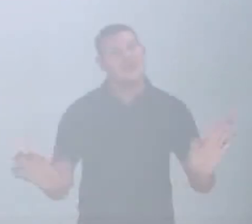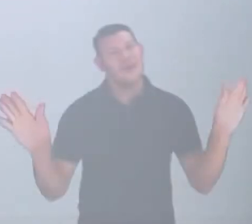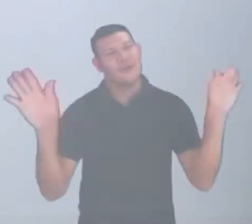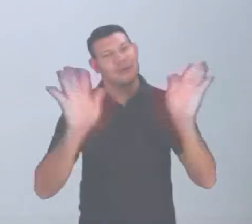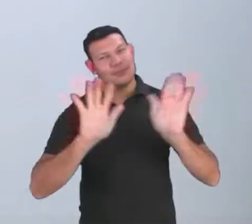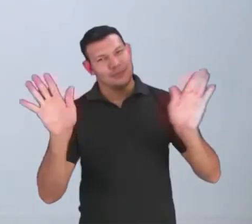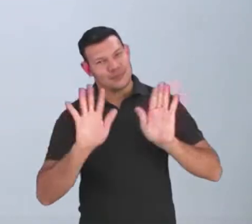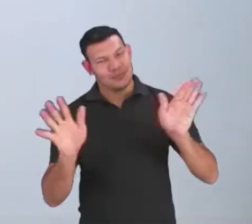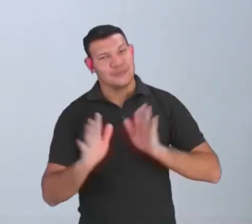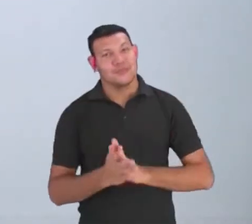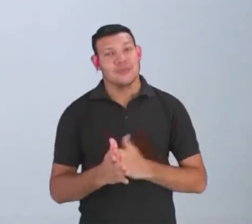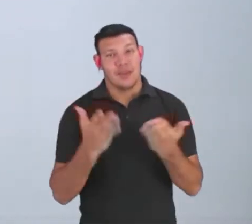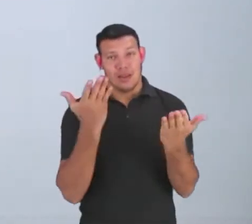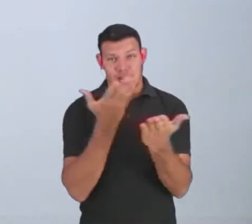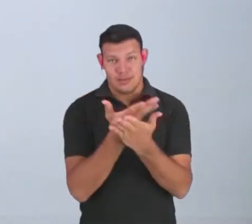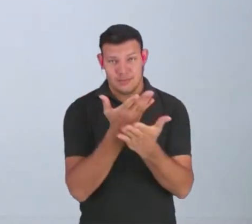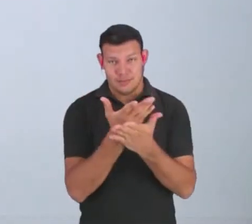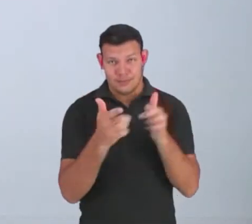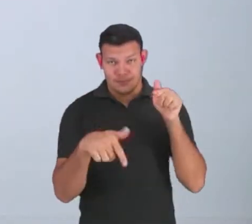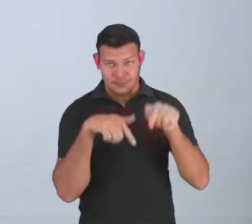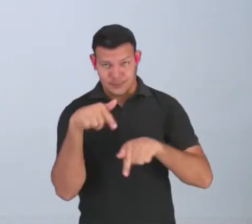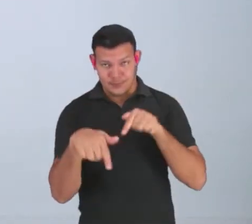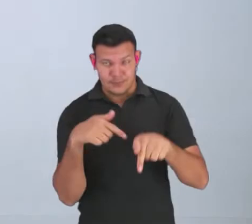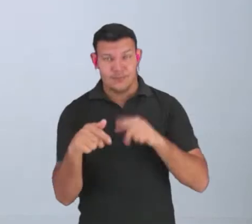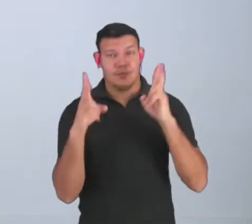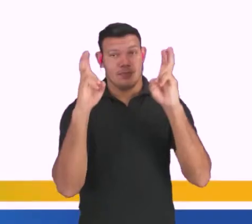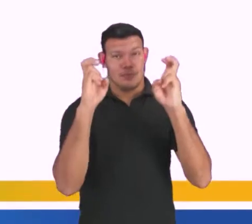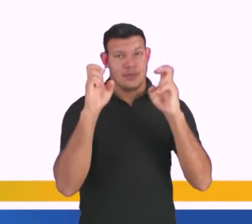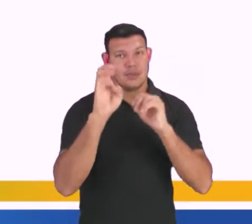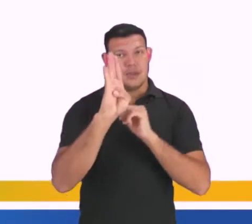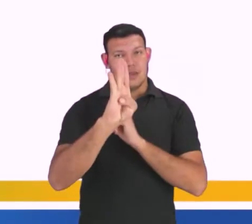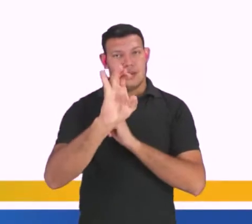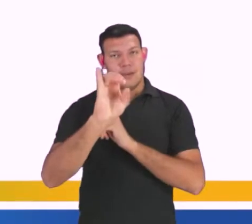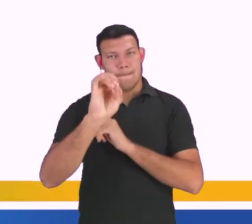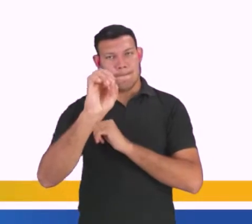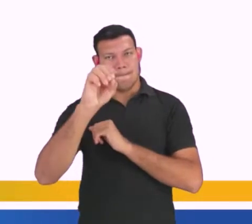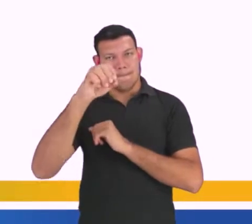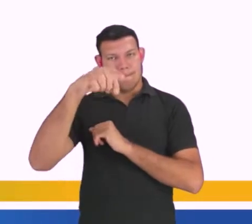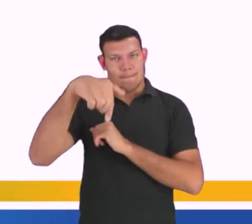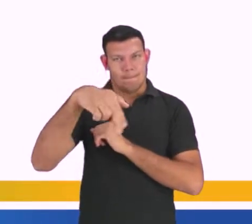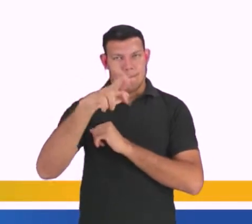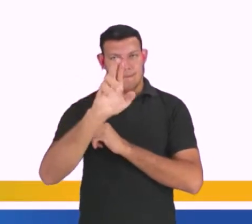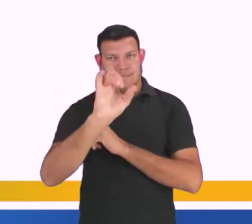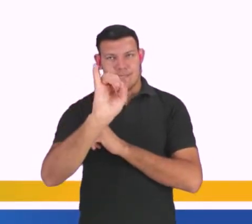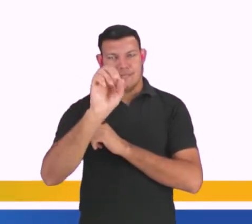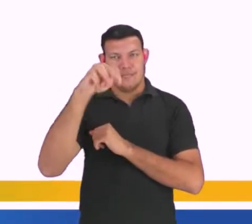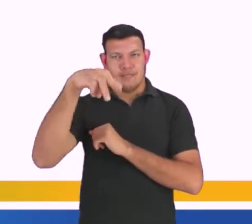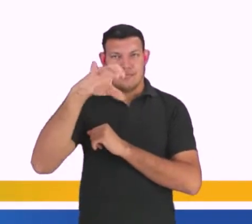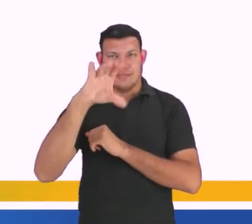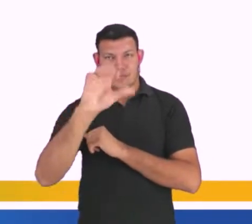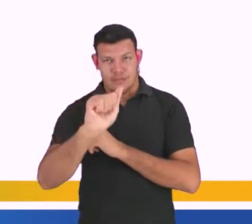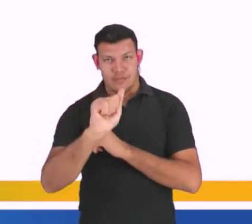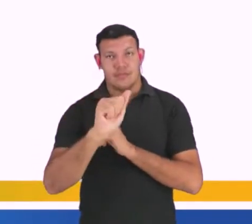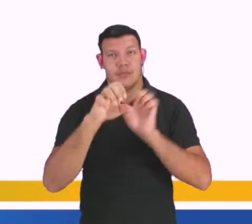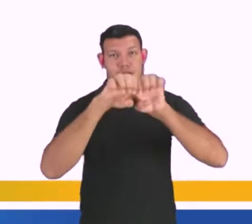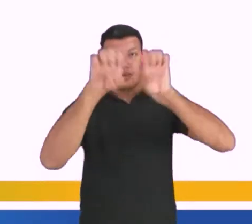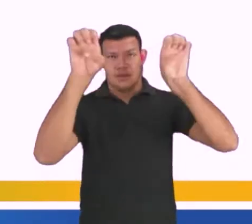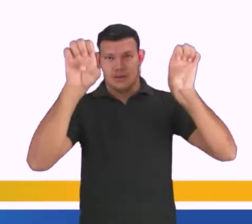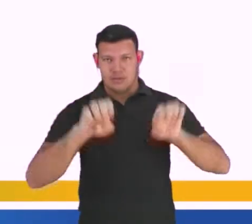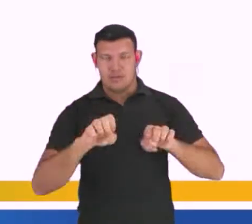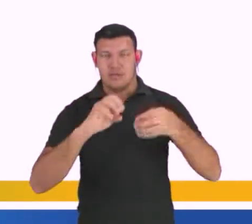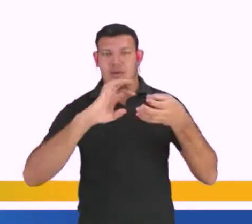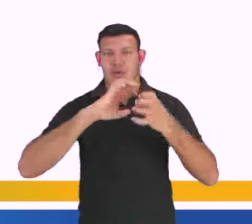Olá, essa é a nossa aula de Química com o tema Bioquímica, estrutura molecular e a